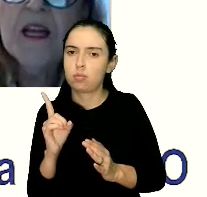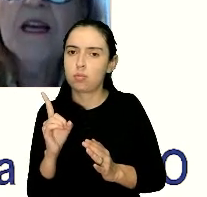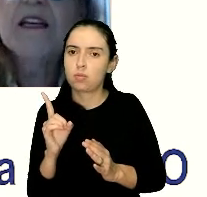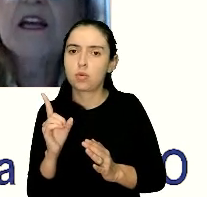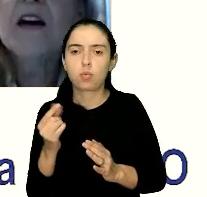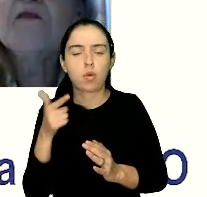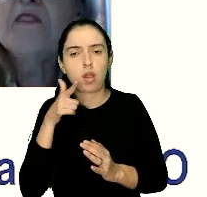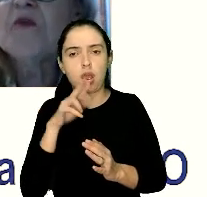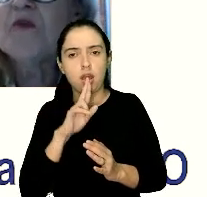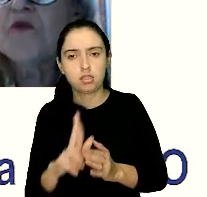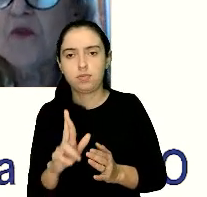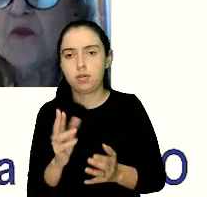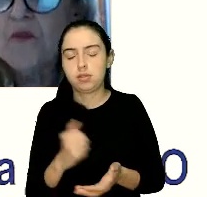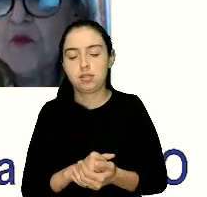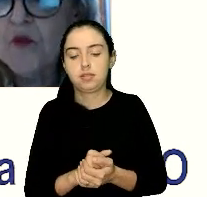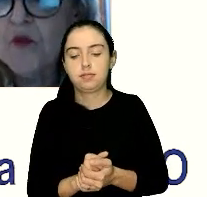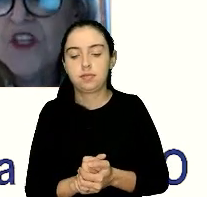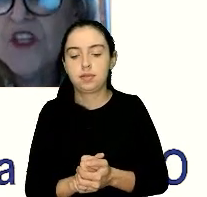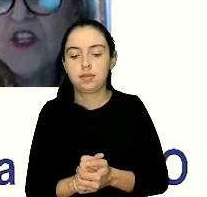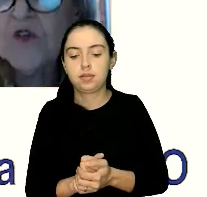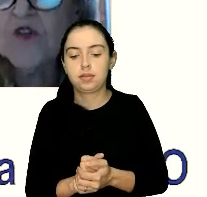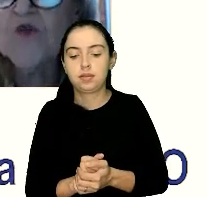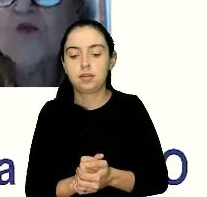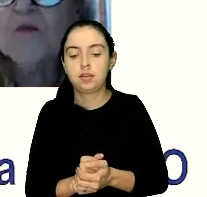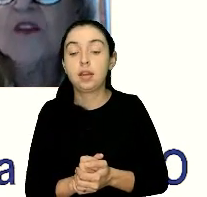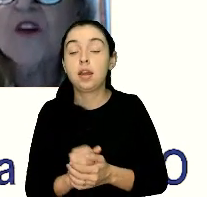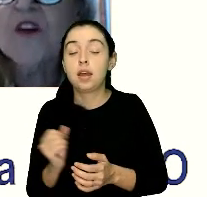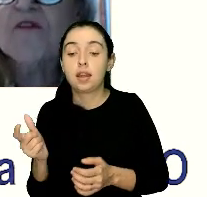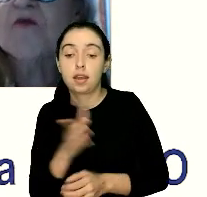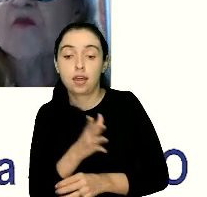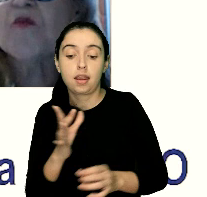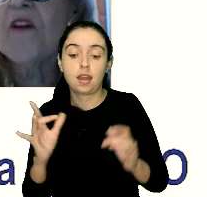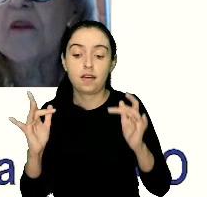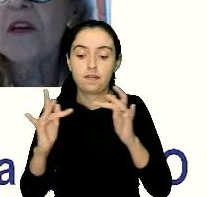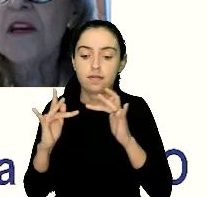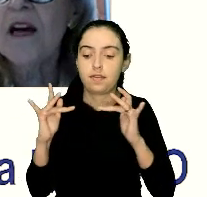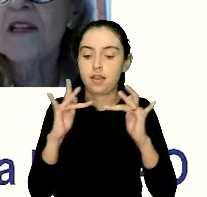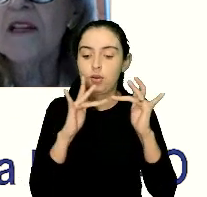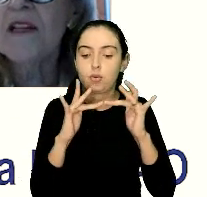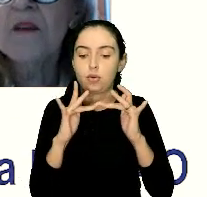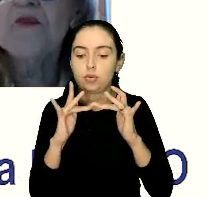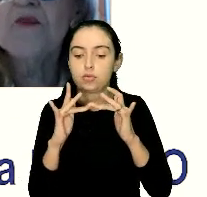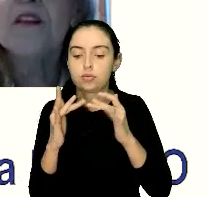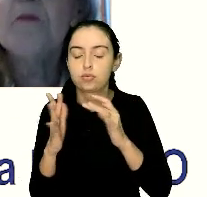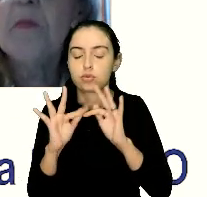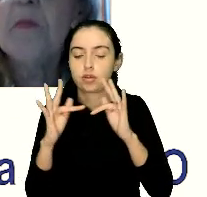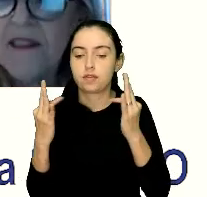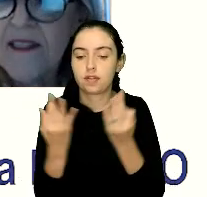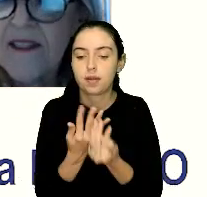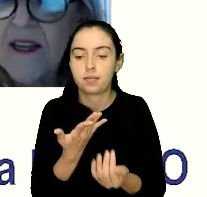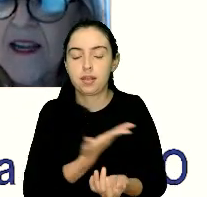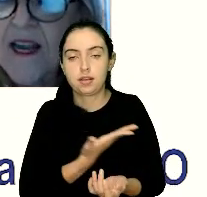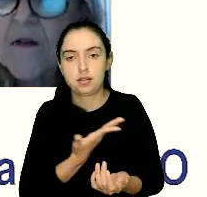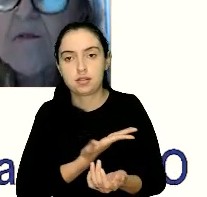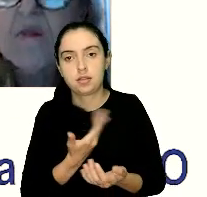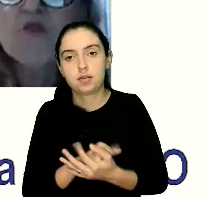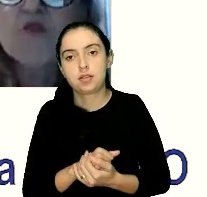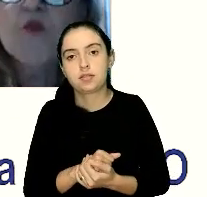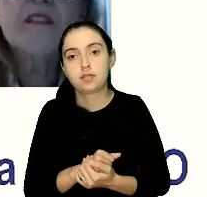solução. Criar vínculos, como eu estou insistindo desde o começo, de afeto com familiares, amigos e